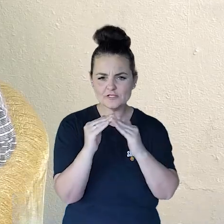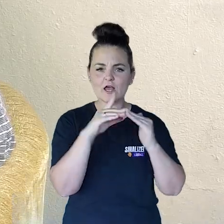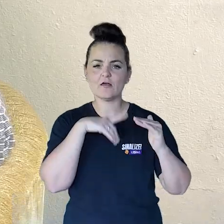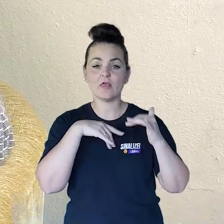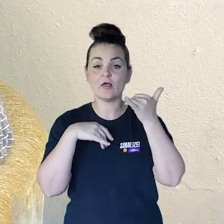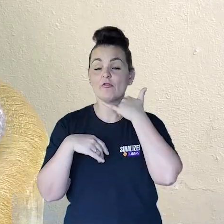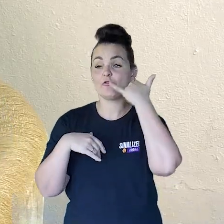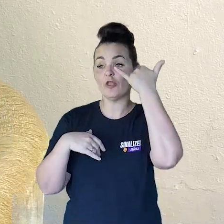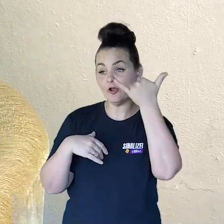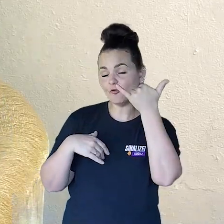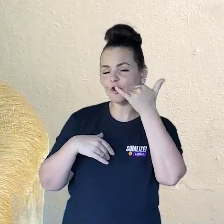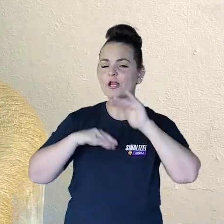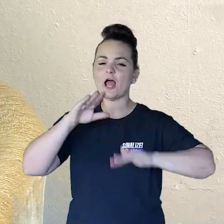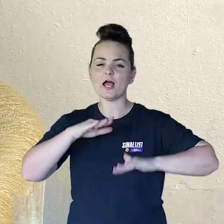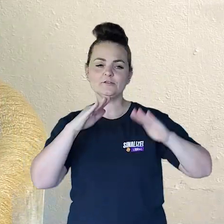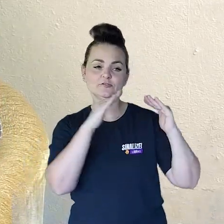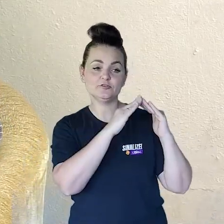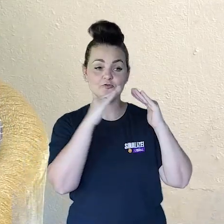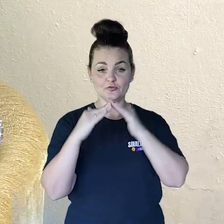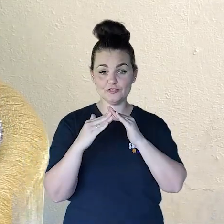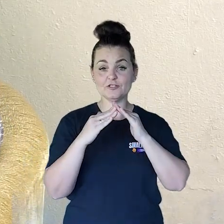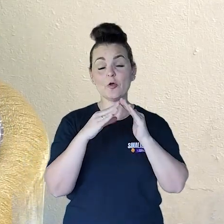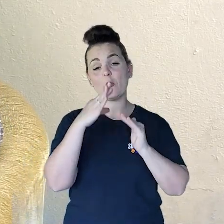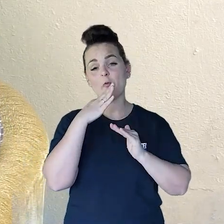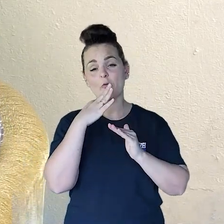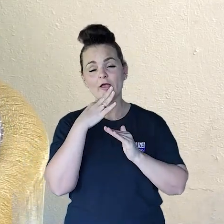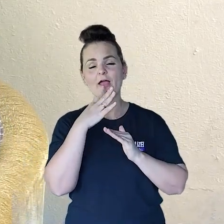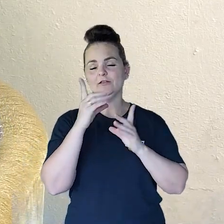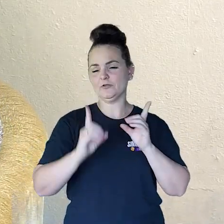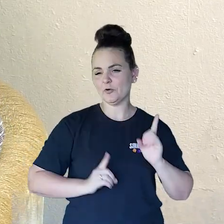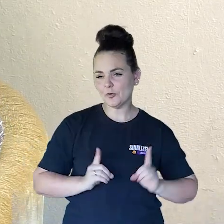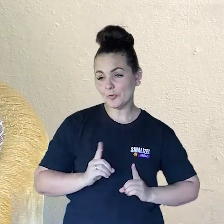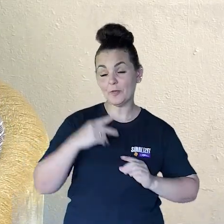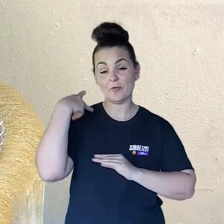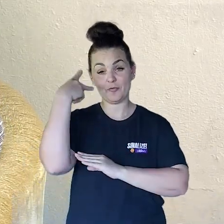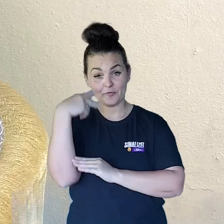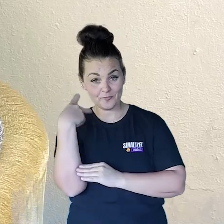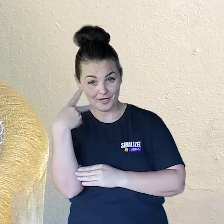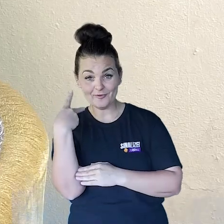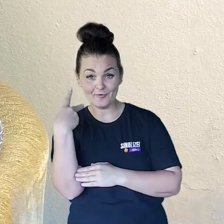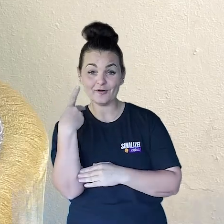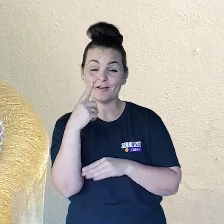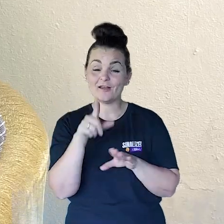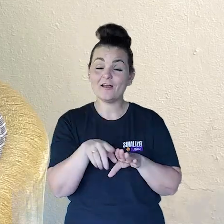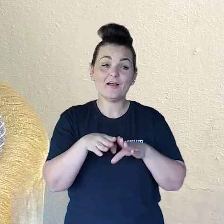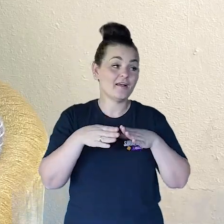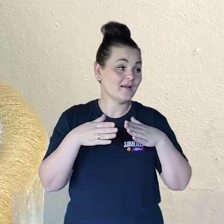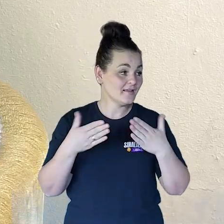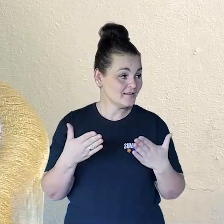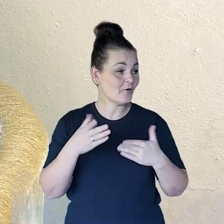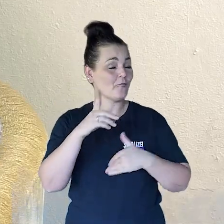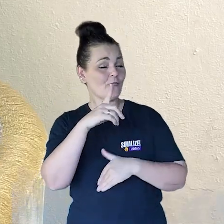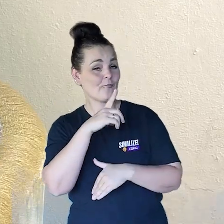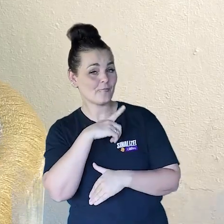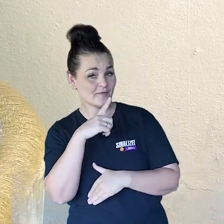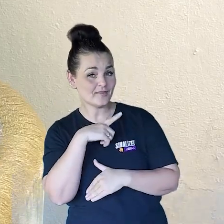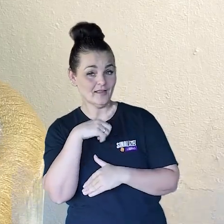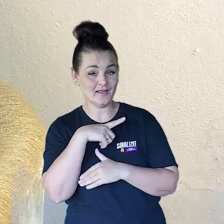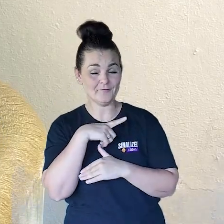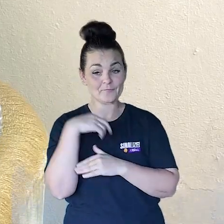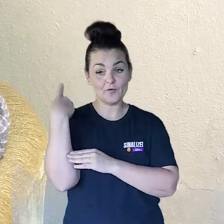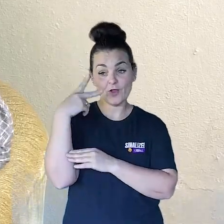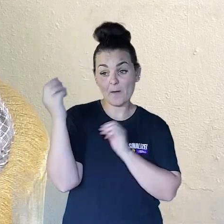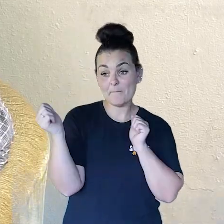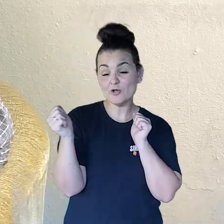amigo conhece o primo que é do vereador e, consequentemente, o vereador ele é uma figura por si só